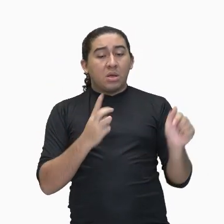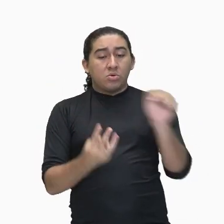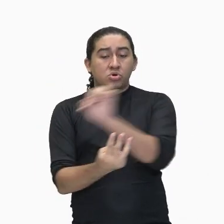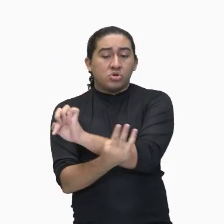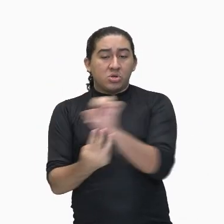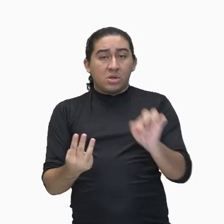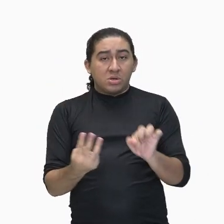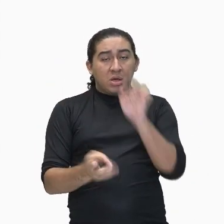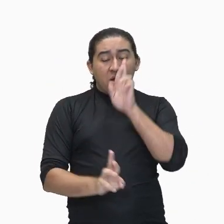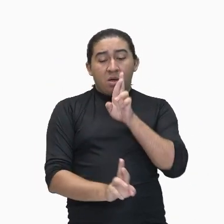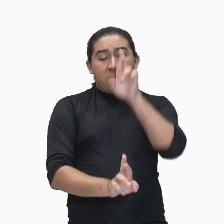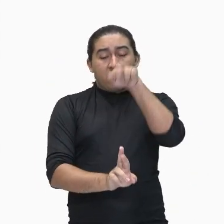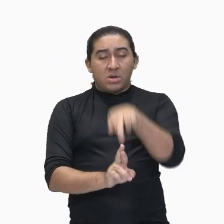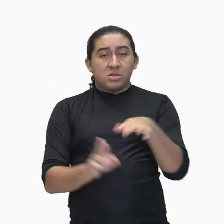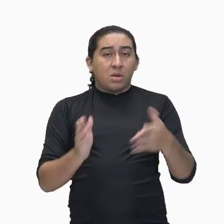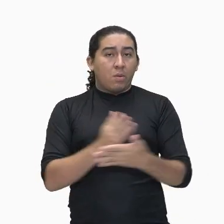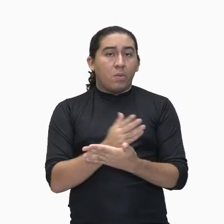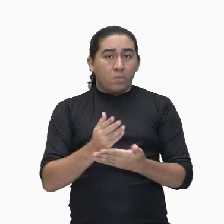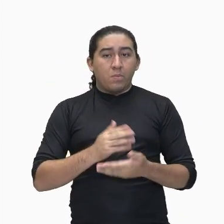aí.